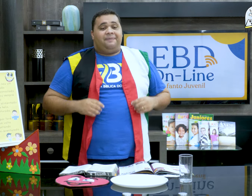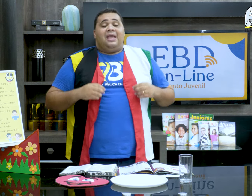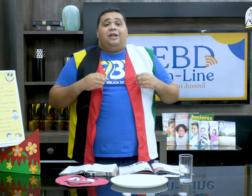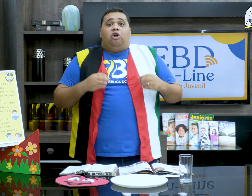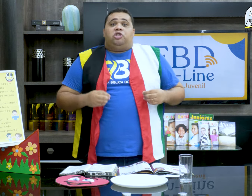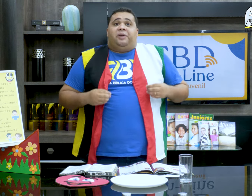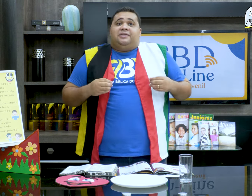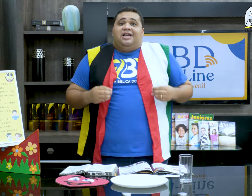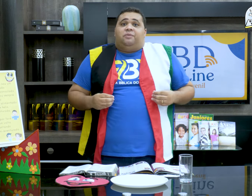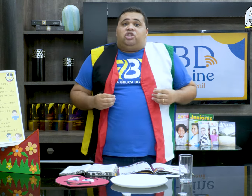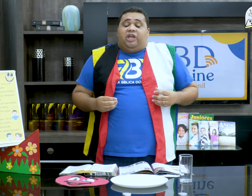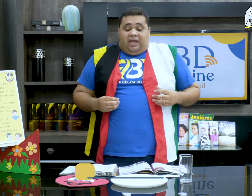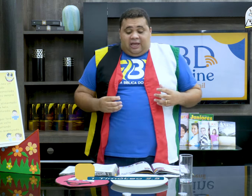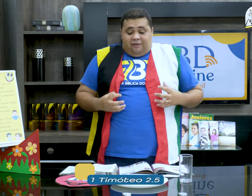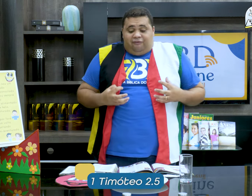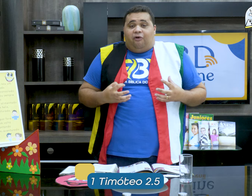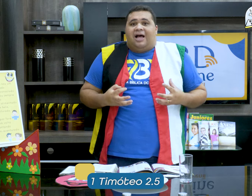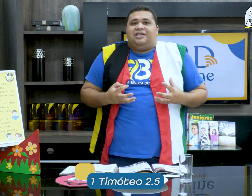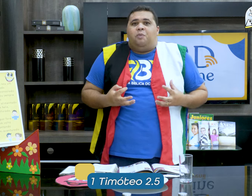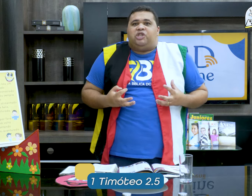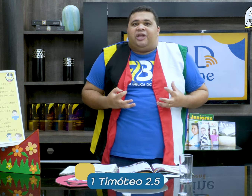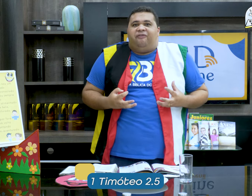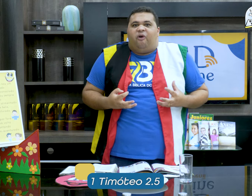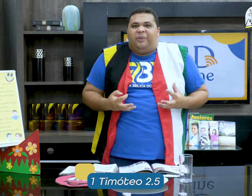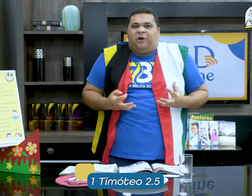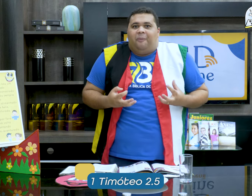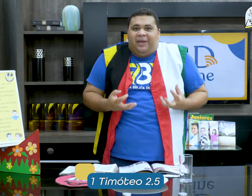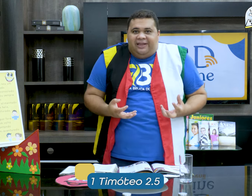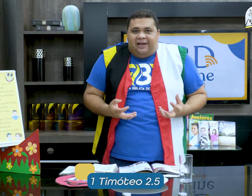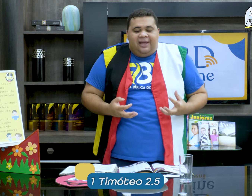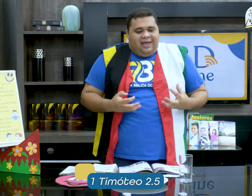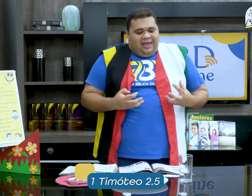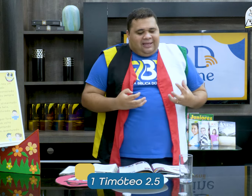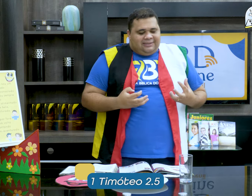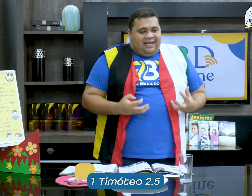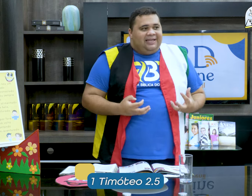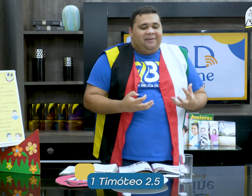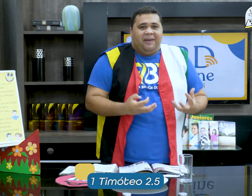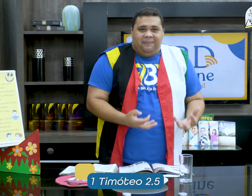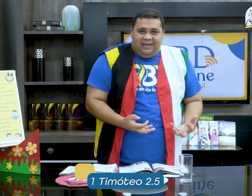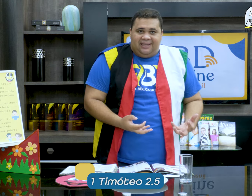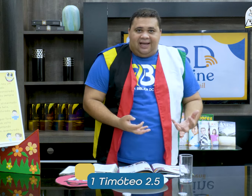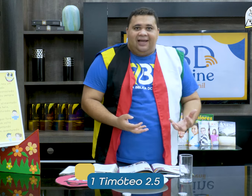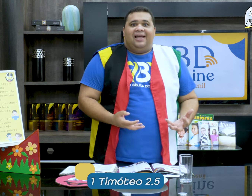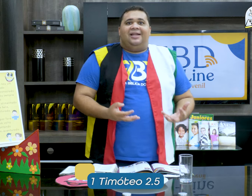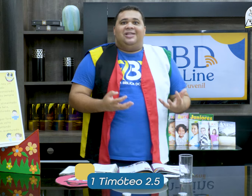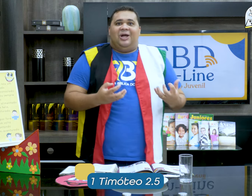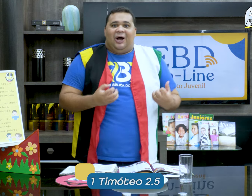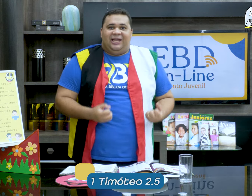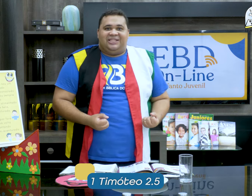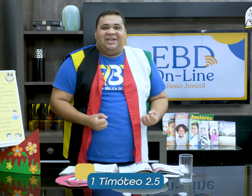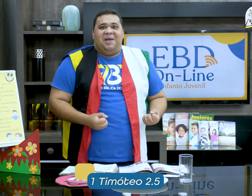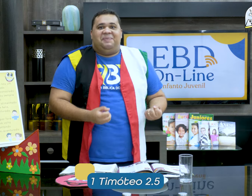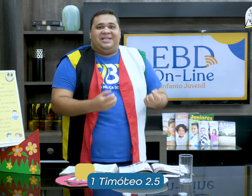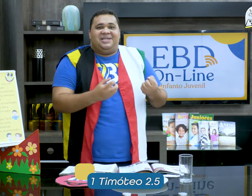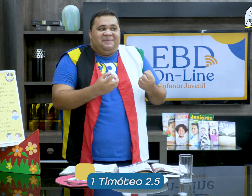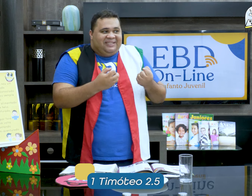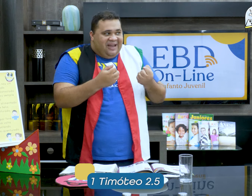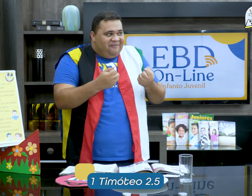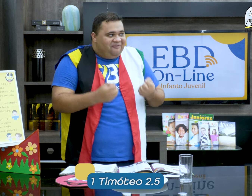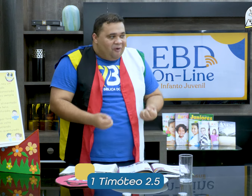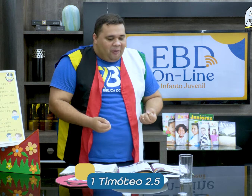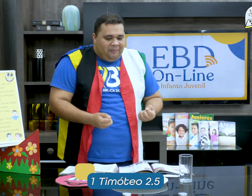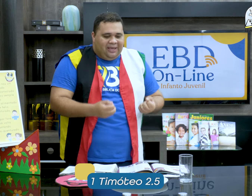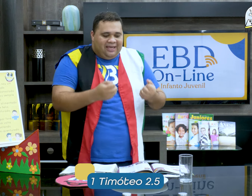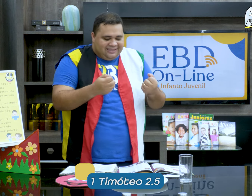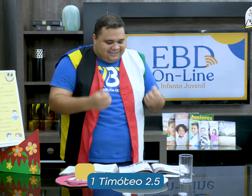porque nós precisamos ter assim como a gente tem fome de comida sede de bebida nós precisamos